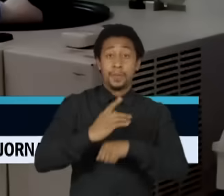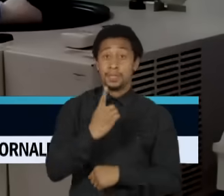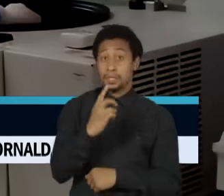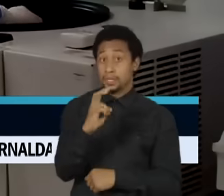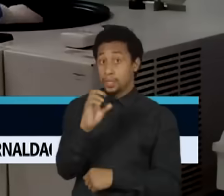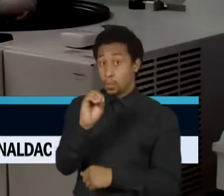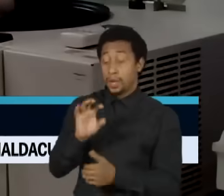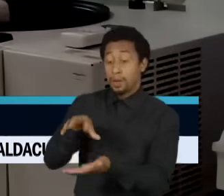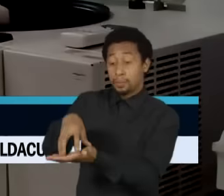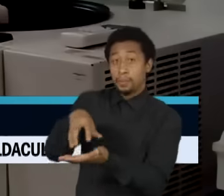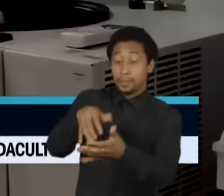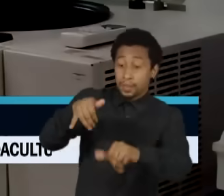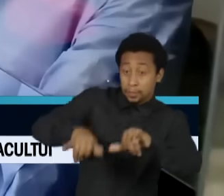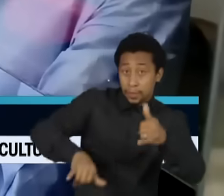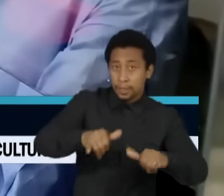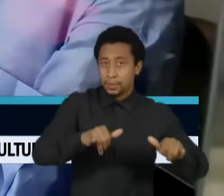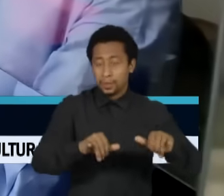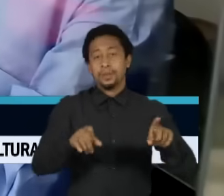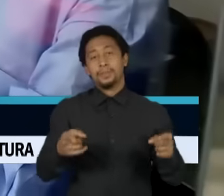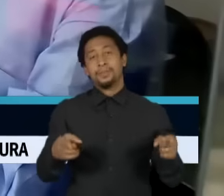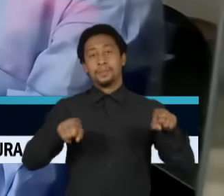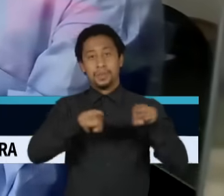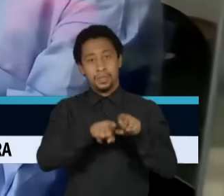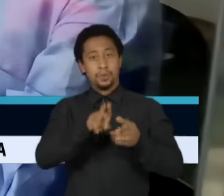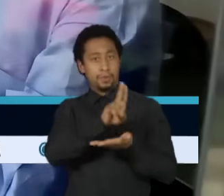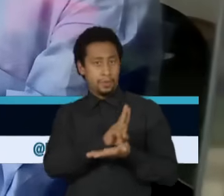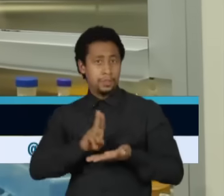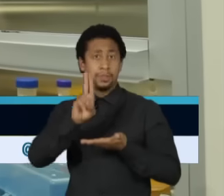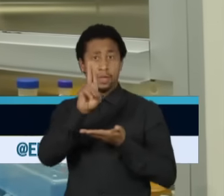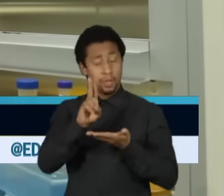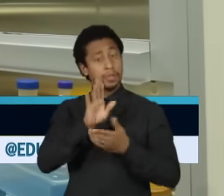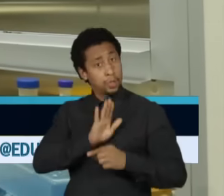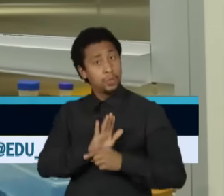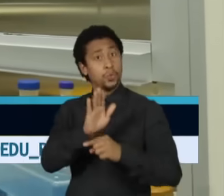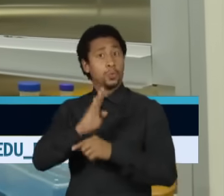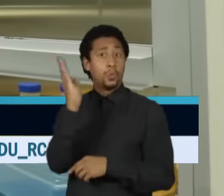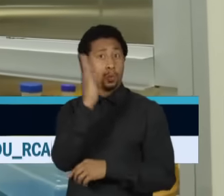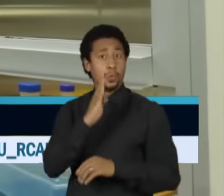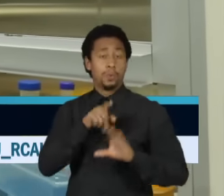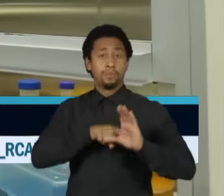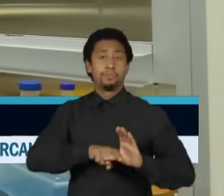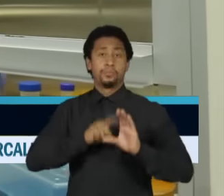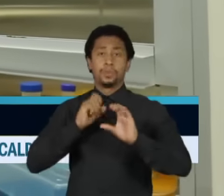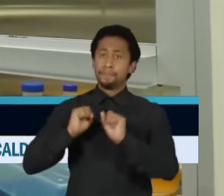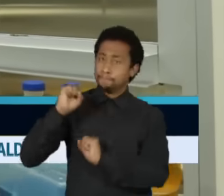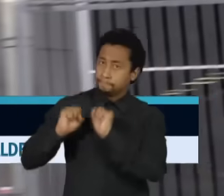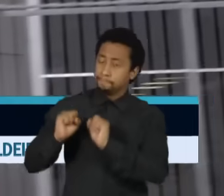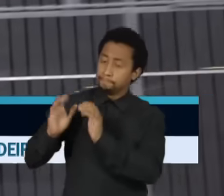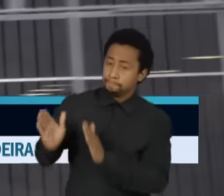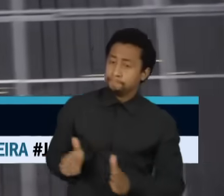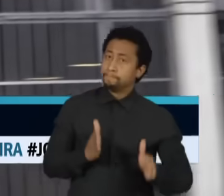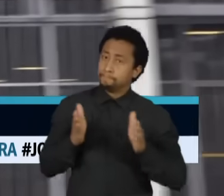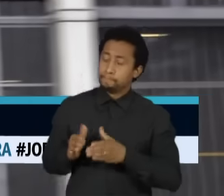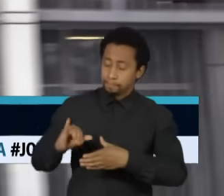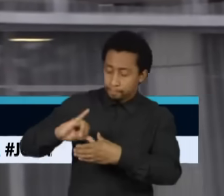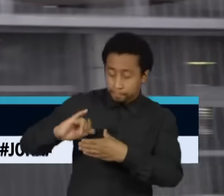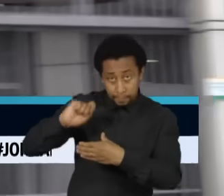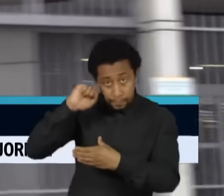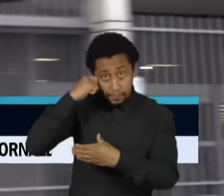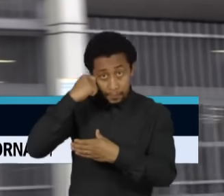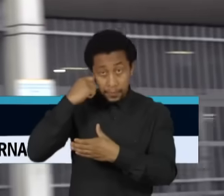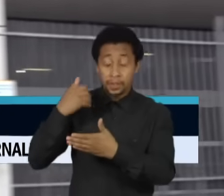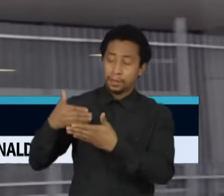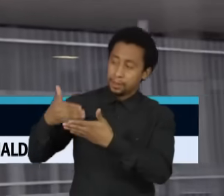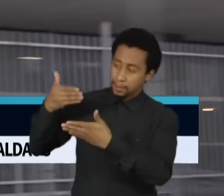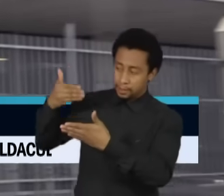convênios com 200 universidades que deram ao país autonomia na produção de petróleo. Nos últimos anos,